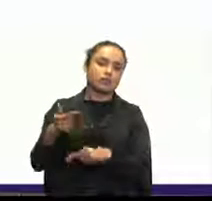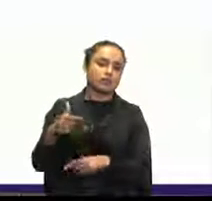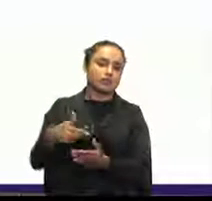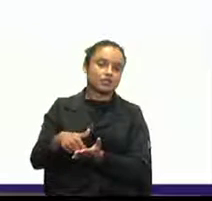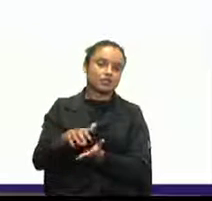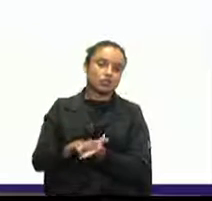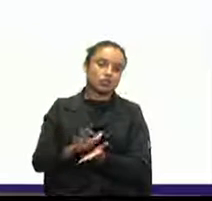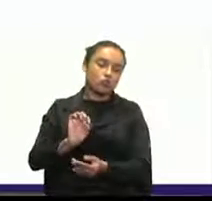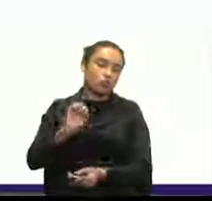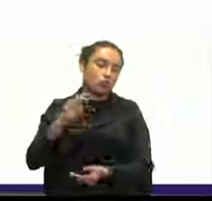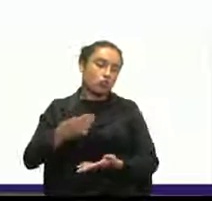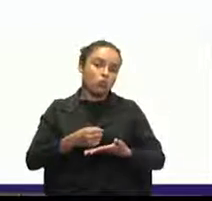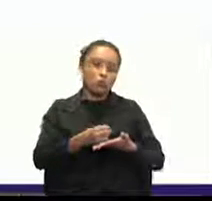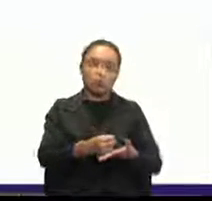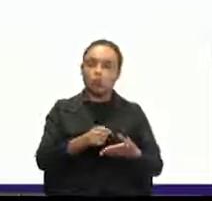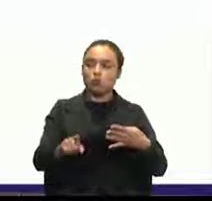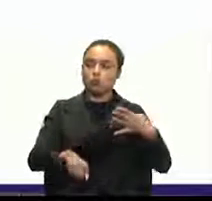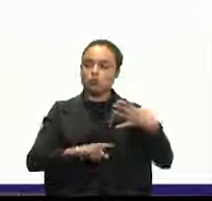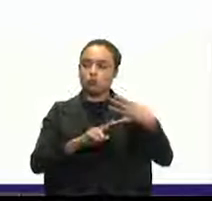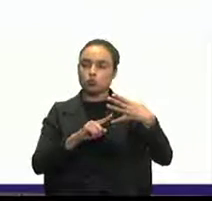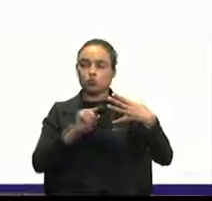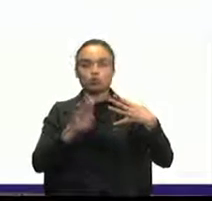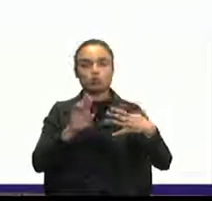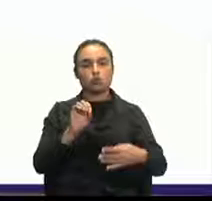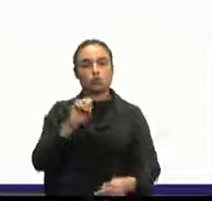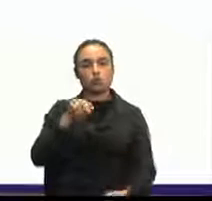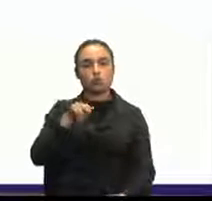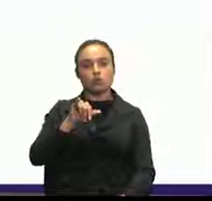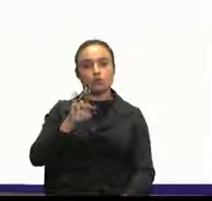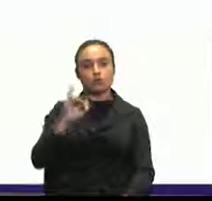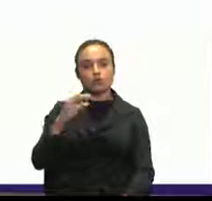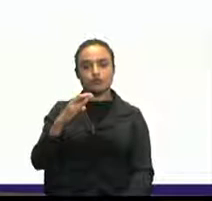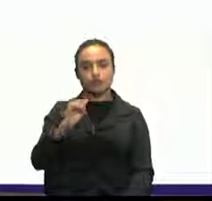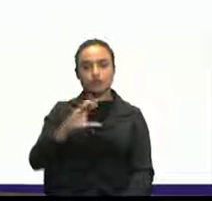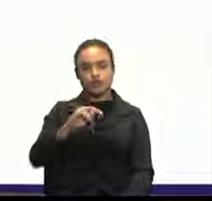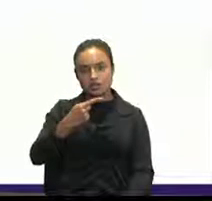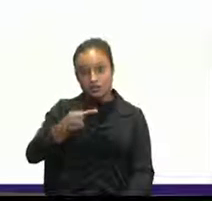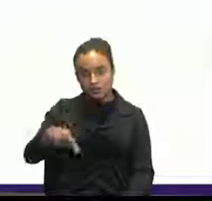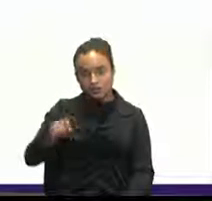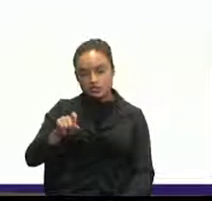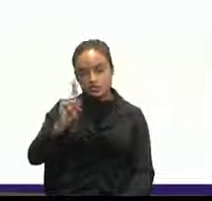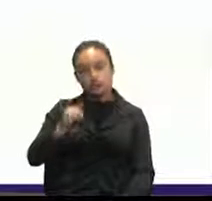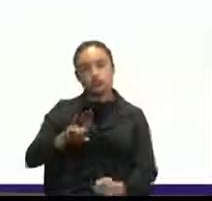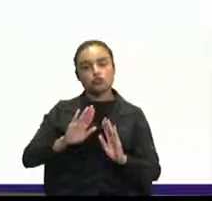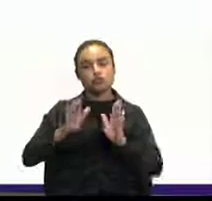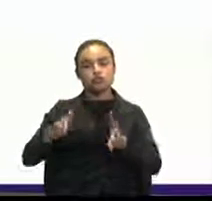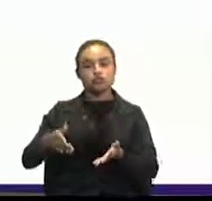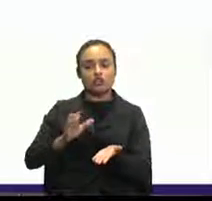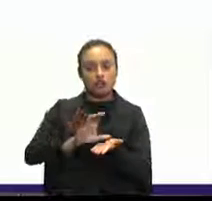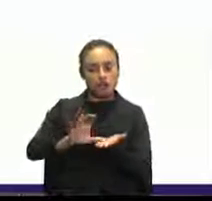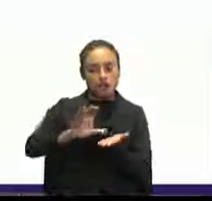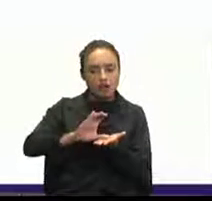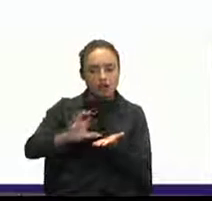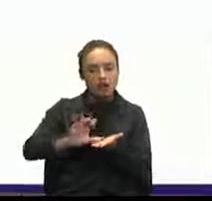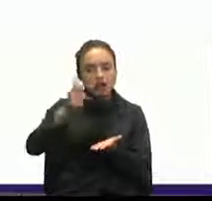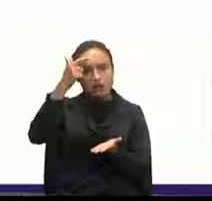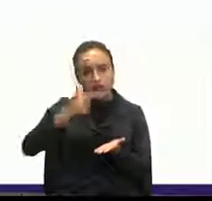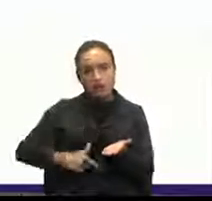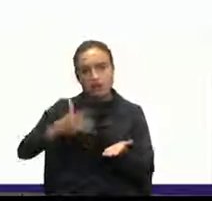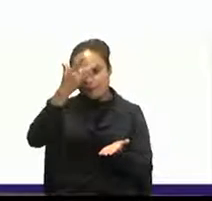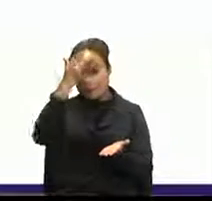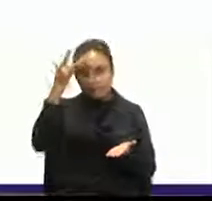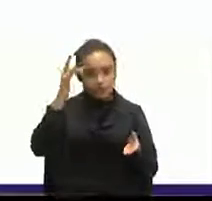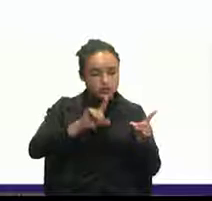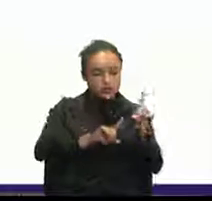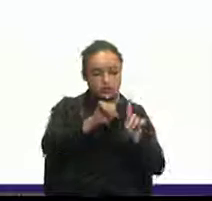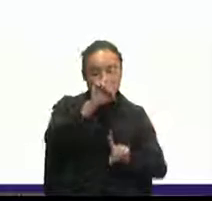bonificação e recebimento de ações adicionais de acordo com a quantidade de ações a possuída por um investidor caso a empresa aumente o capital